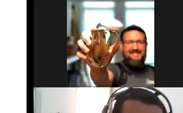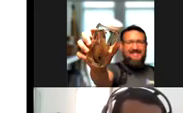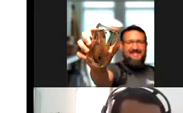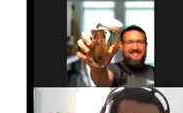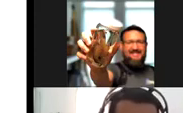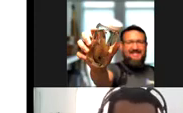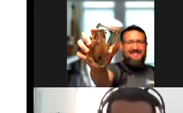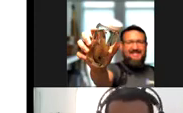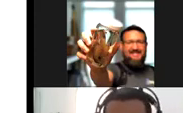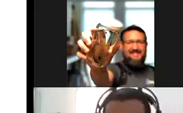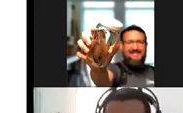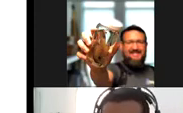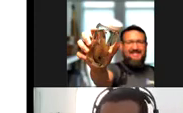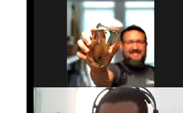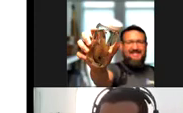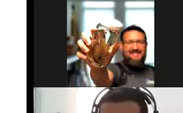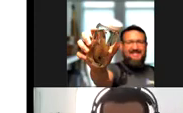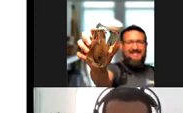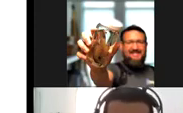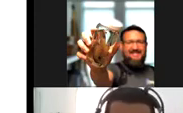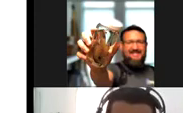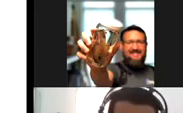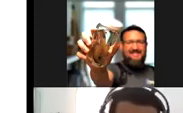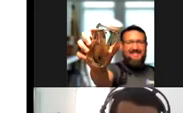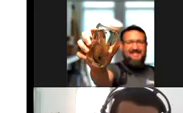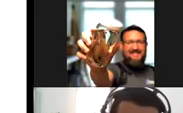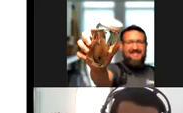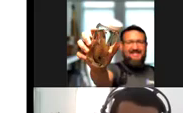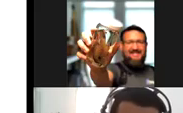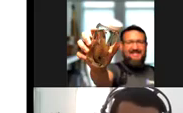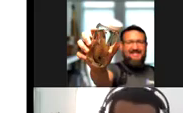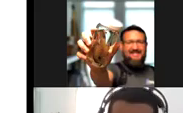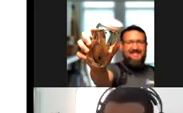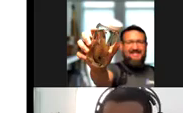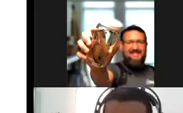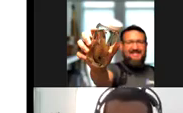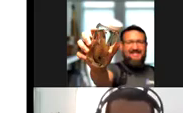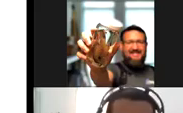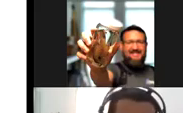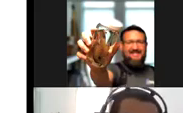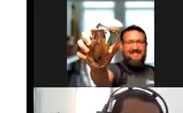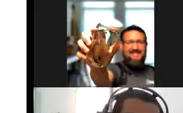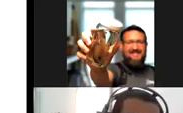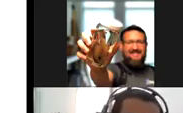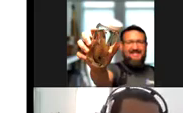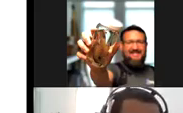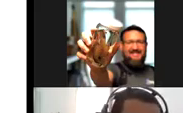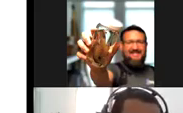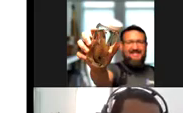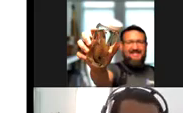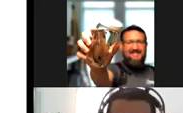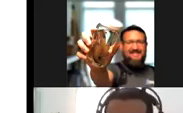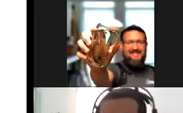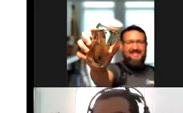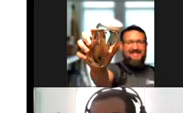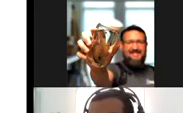transitores. Então, a capacidade computacional aumentou muito nesse pequeno espaço de tempo. Isso segue a lei de Moore, que fala